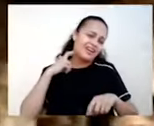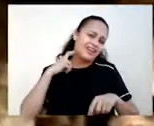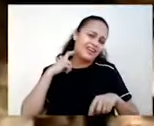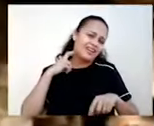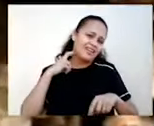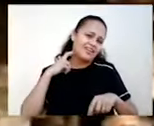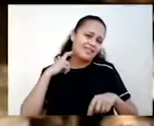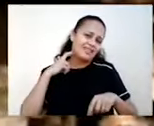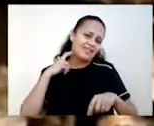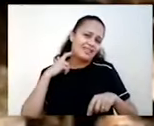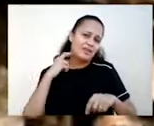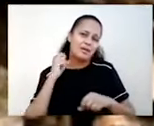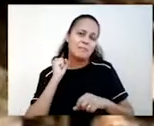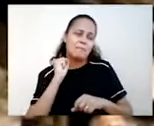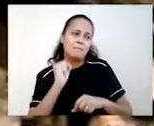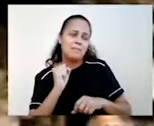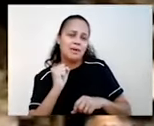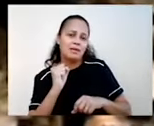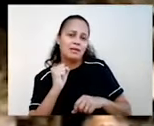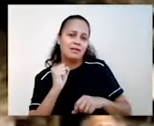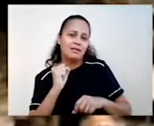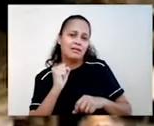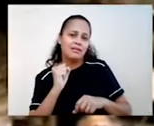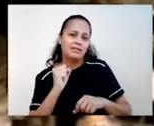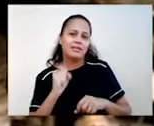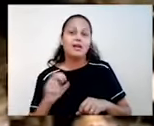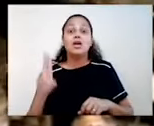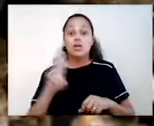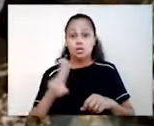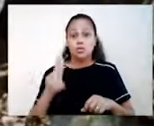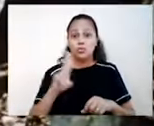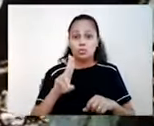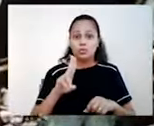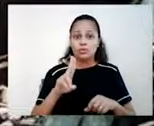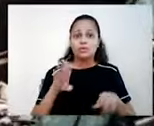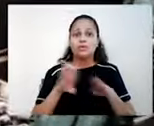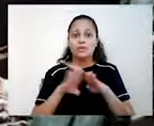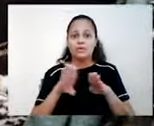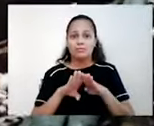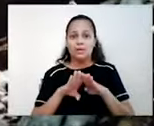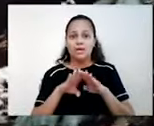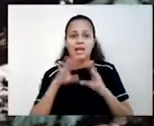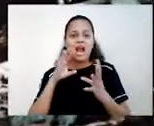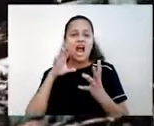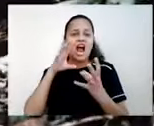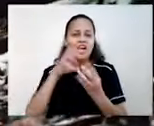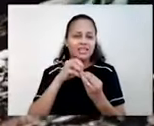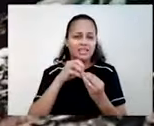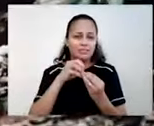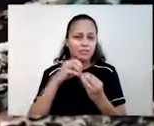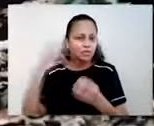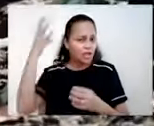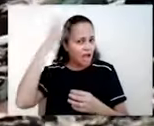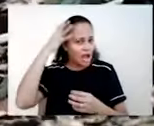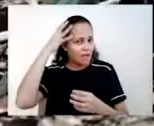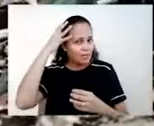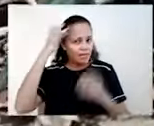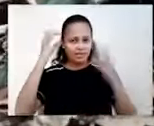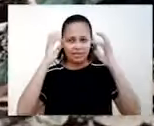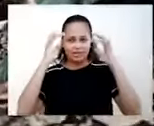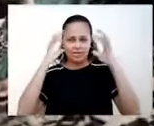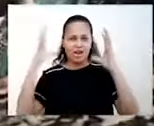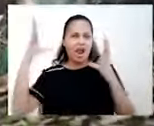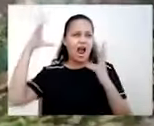suas presas para asfixiá-la. Mas também usam outro método. Ela morde a cabeça do animal,